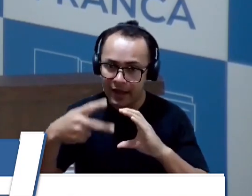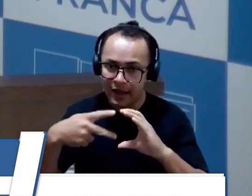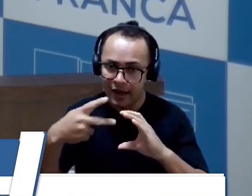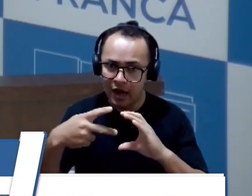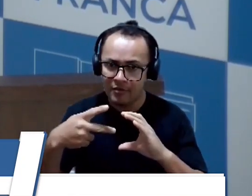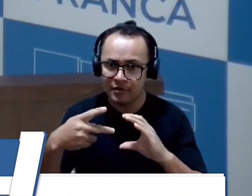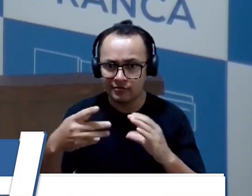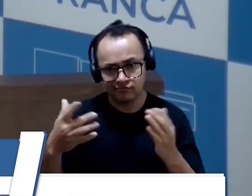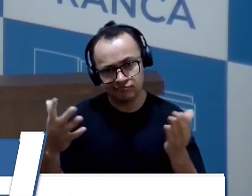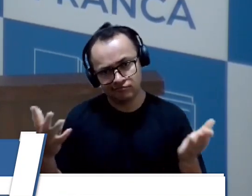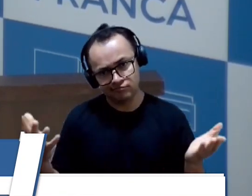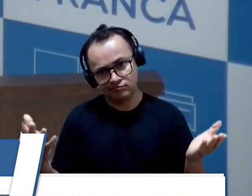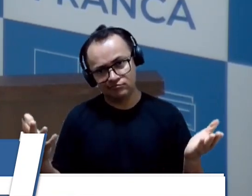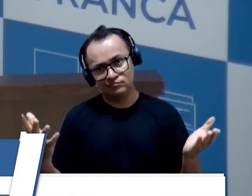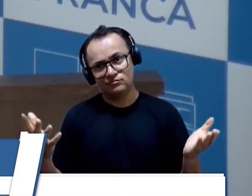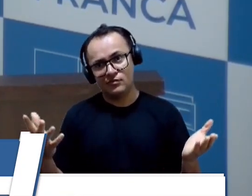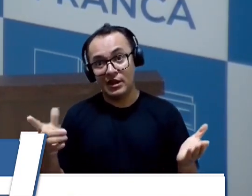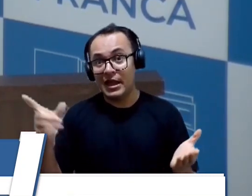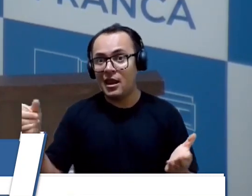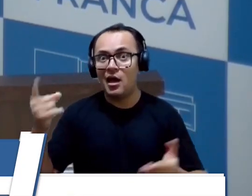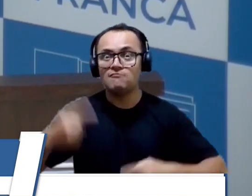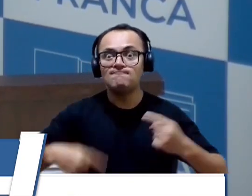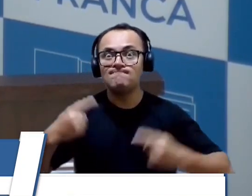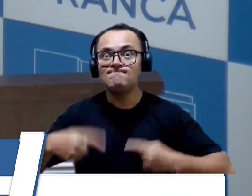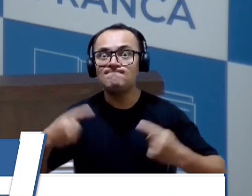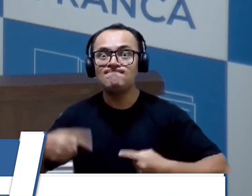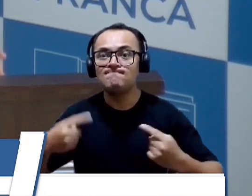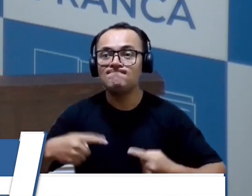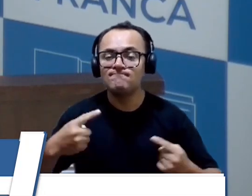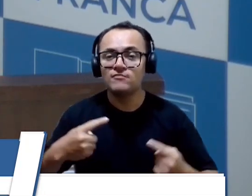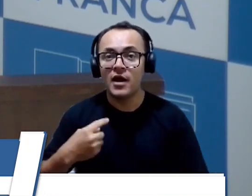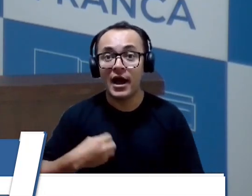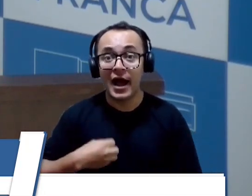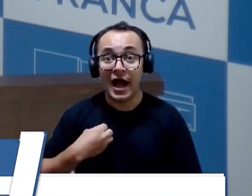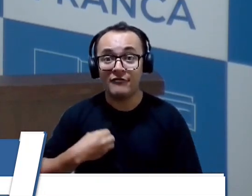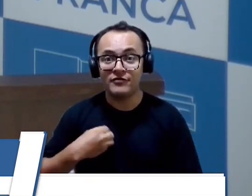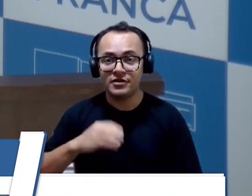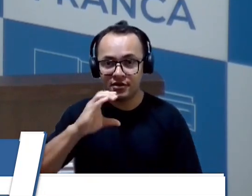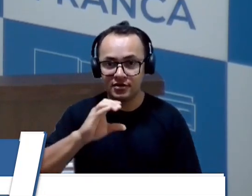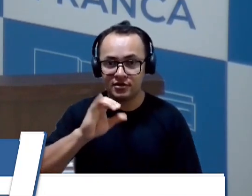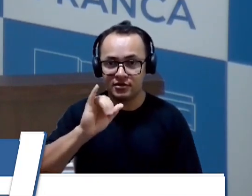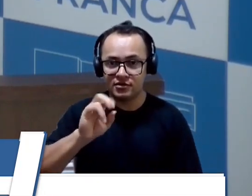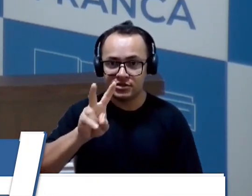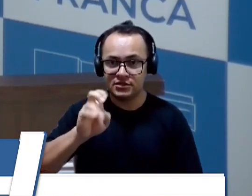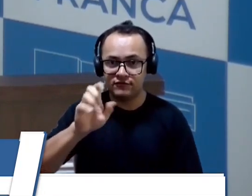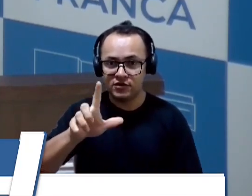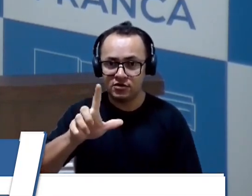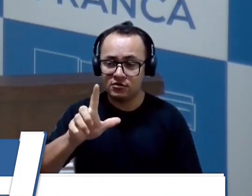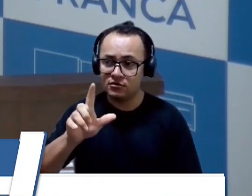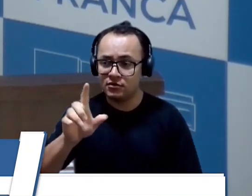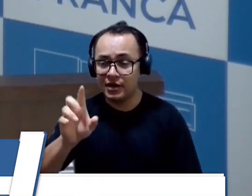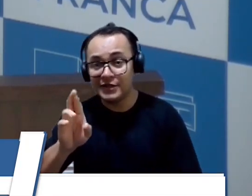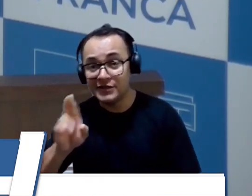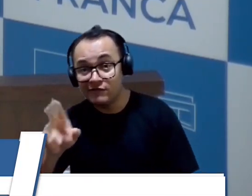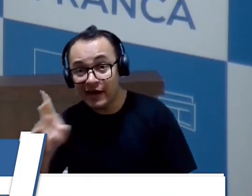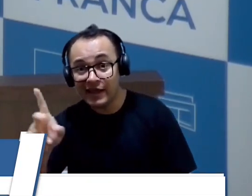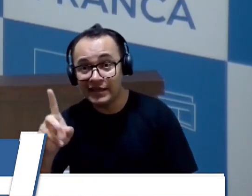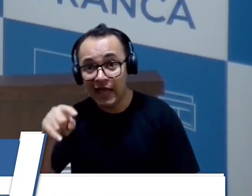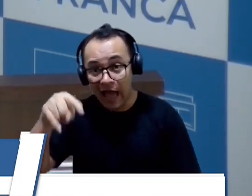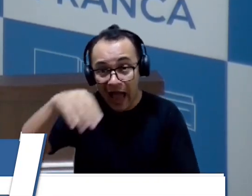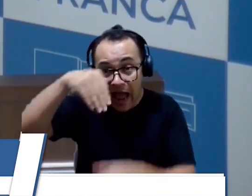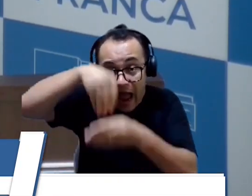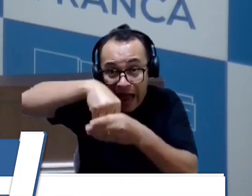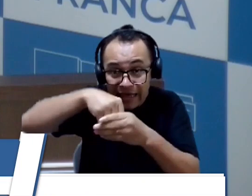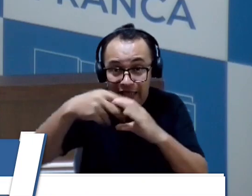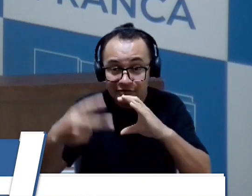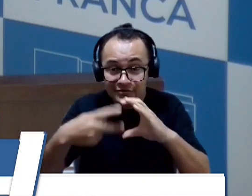vida civil, é uma coisa. Aqui dentro, a coisa não é igual ao nosso cotidiano, que você